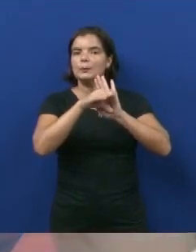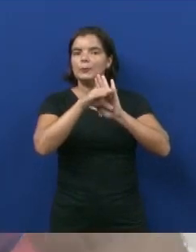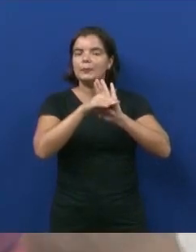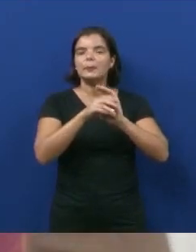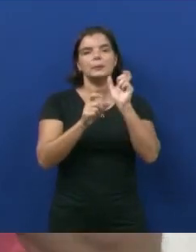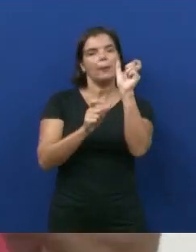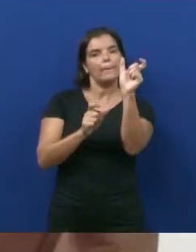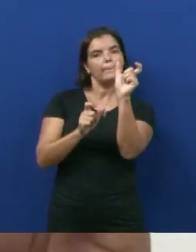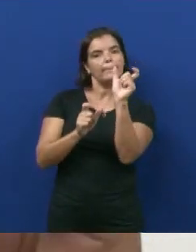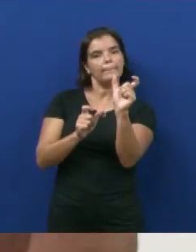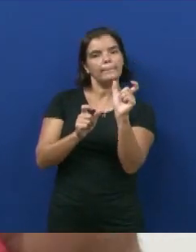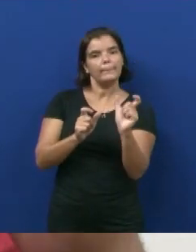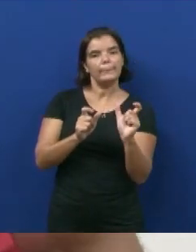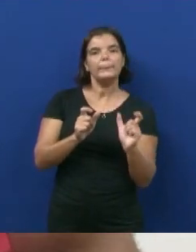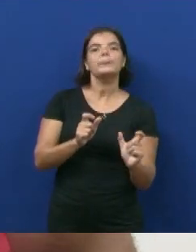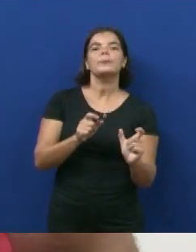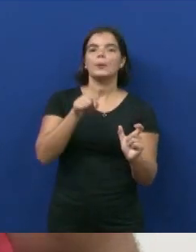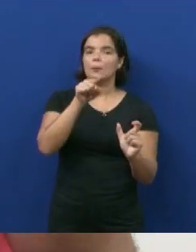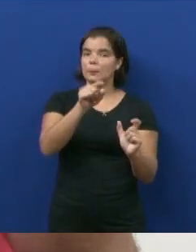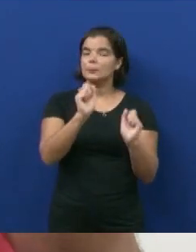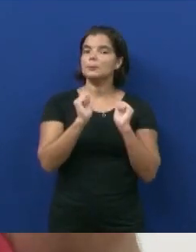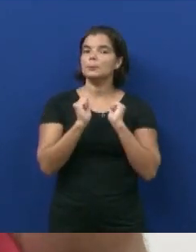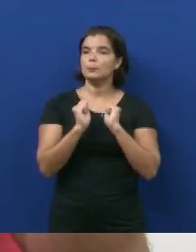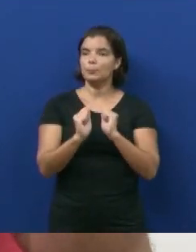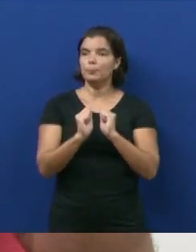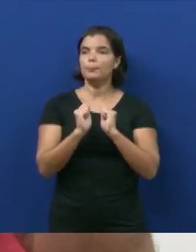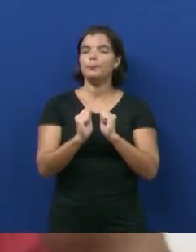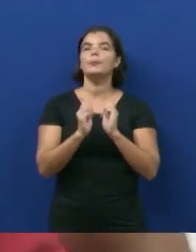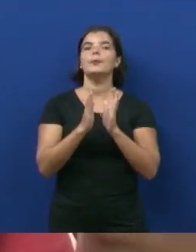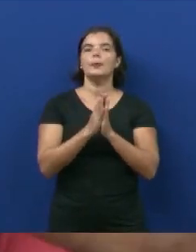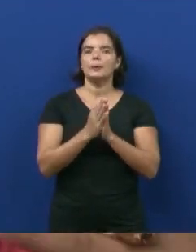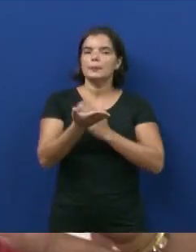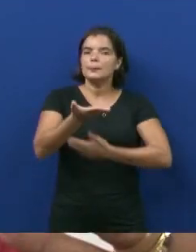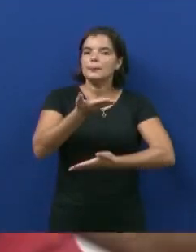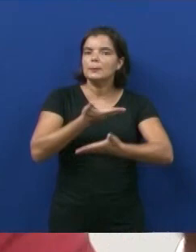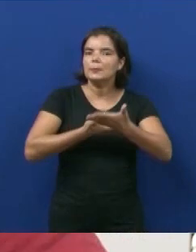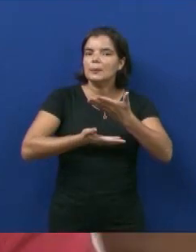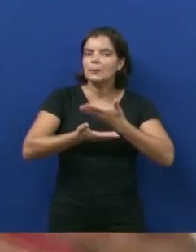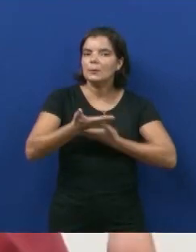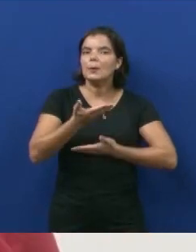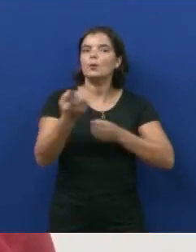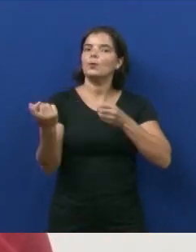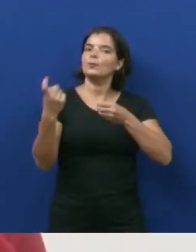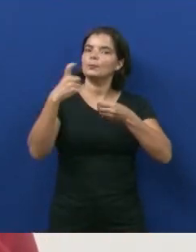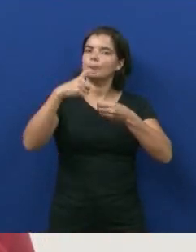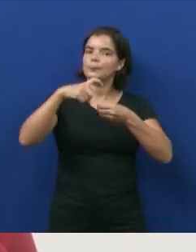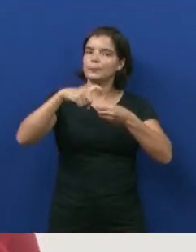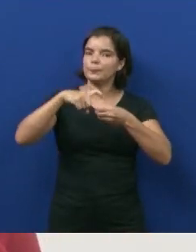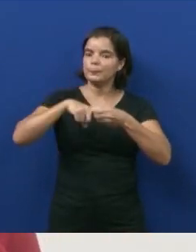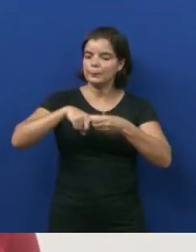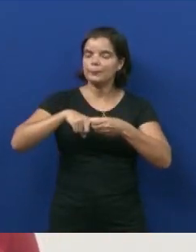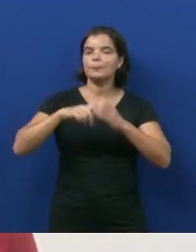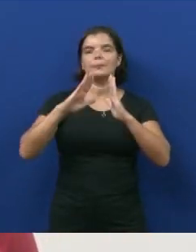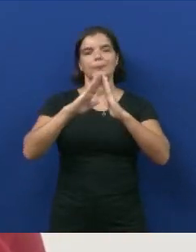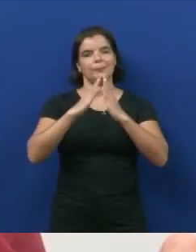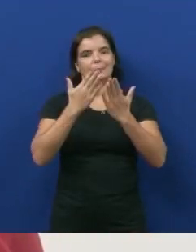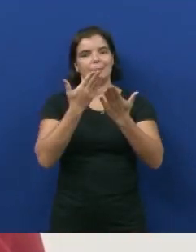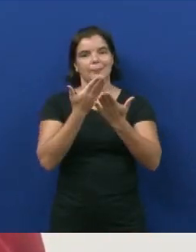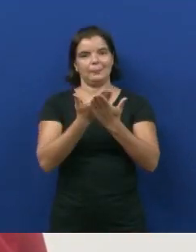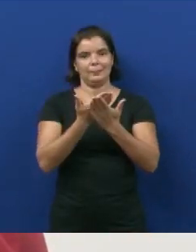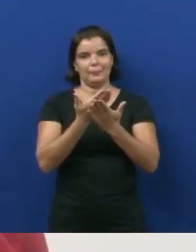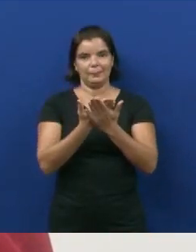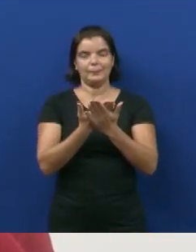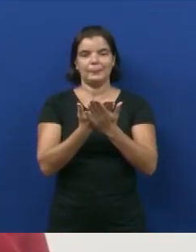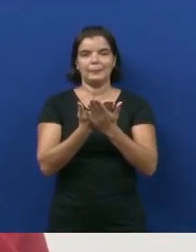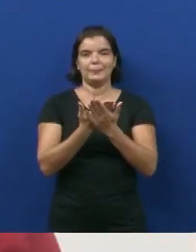dessas palavras que estão aí para que você possa, né, estar interagindo quando retornar, né, para as aulas em